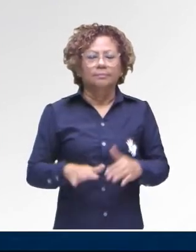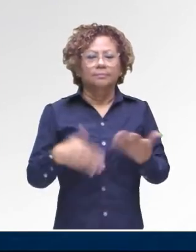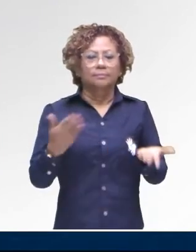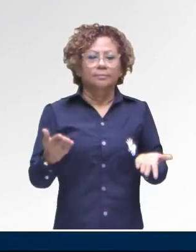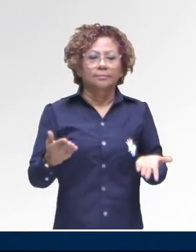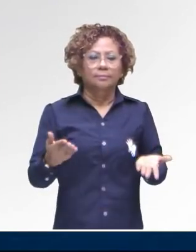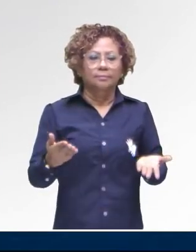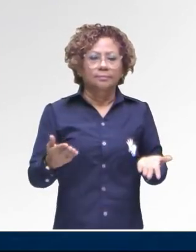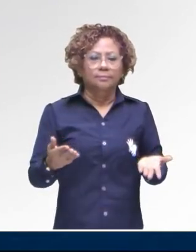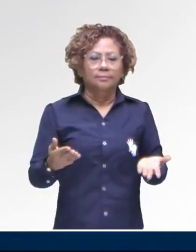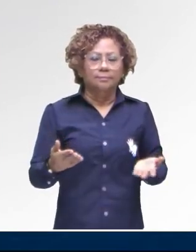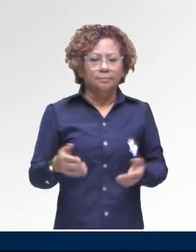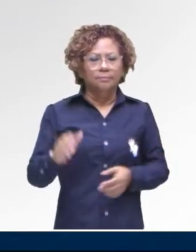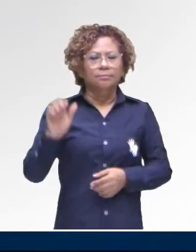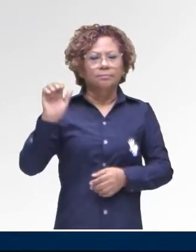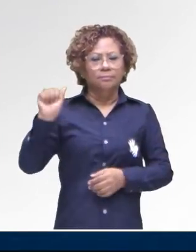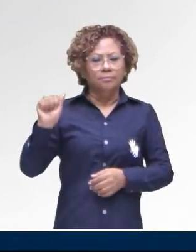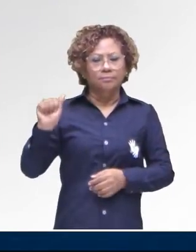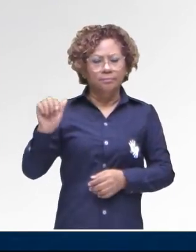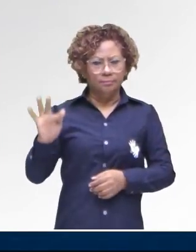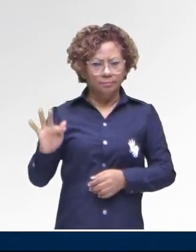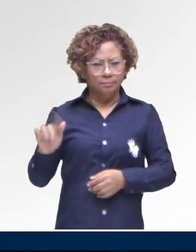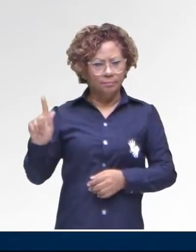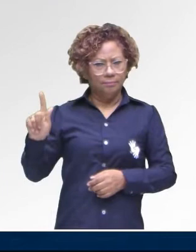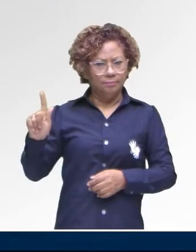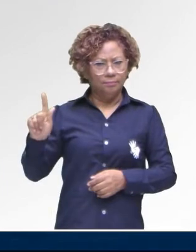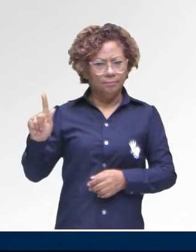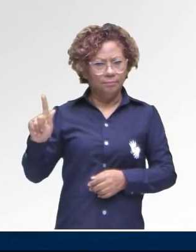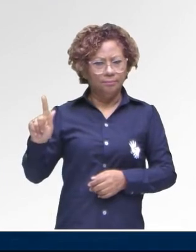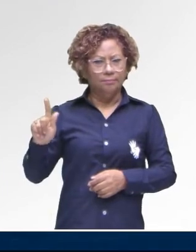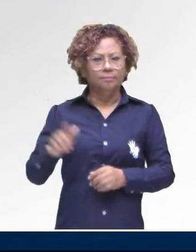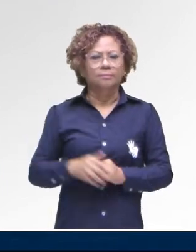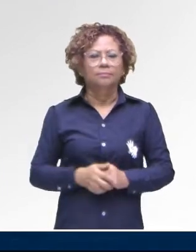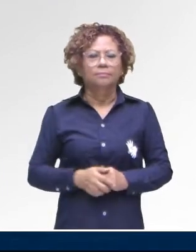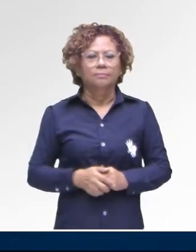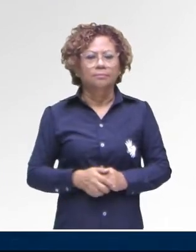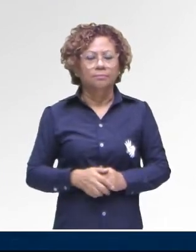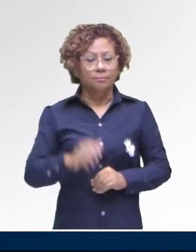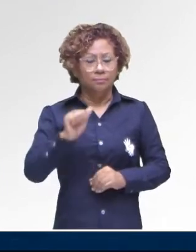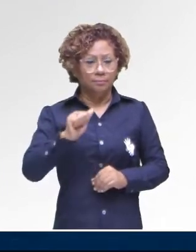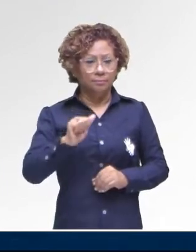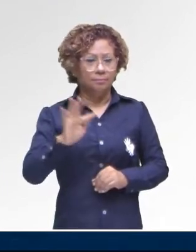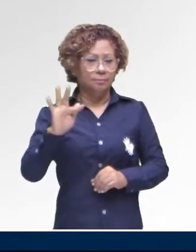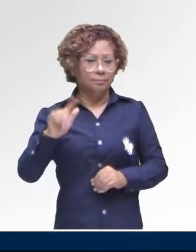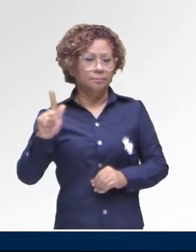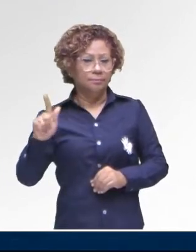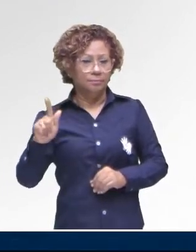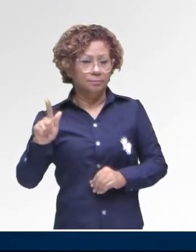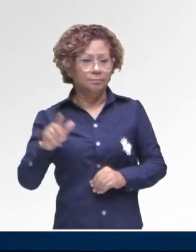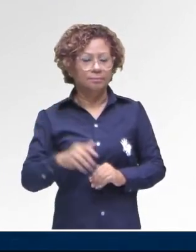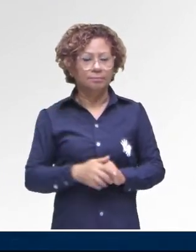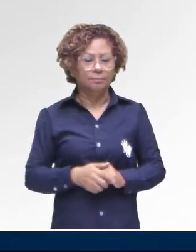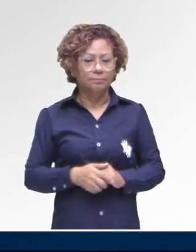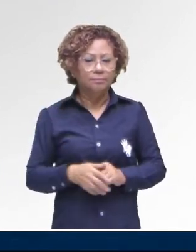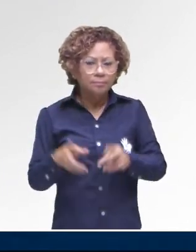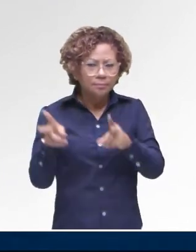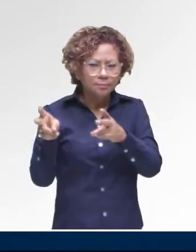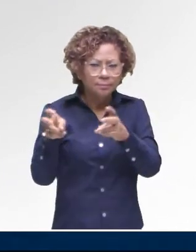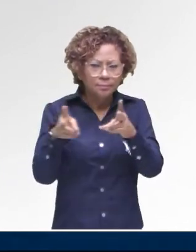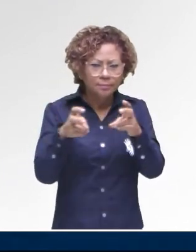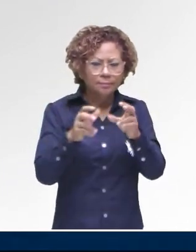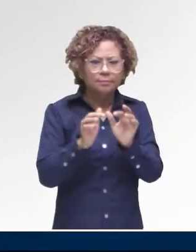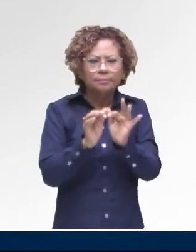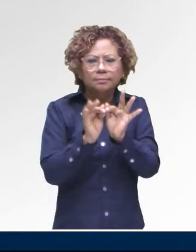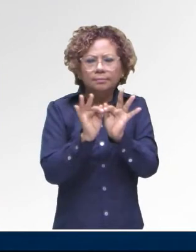A, ponto F, ponto G. Os pontos A, F, G, o que a gente tem aqui? Dá para visualizar de forma bem